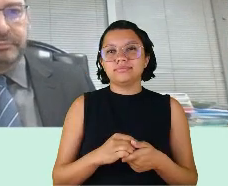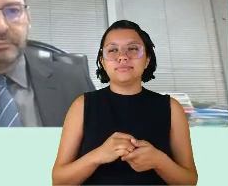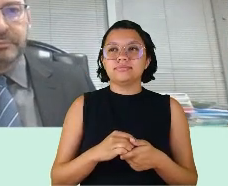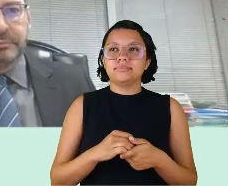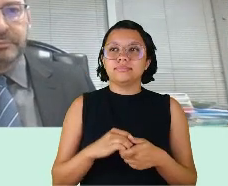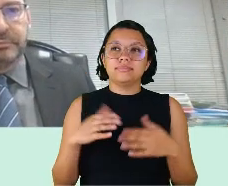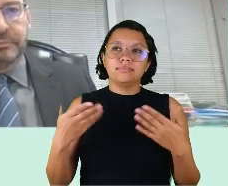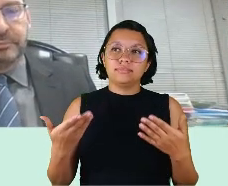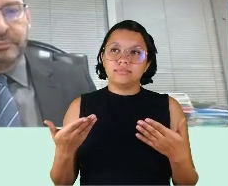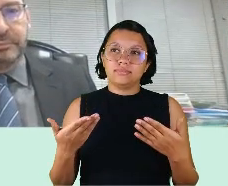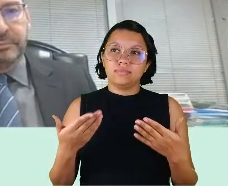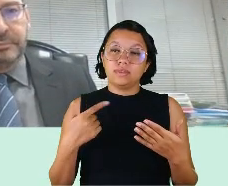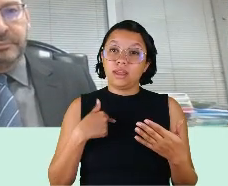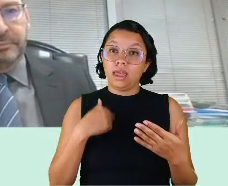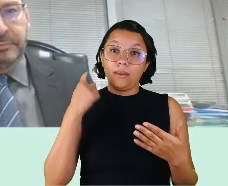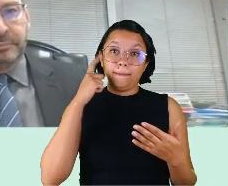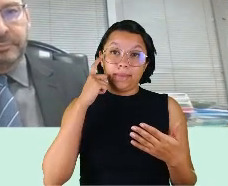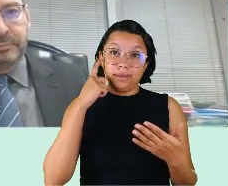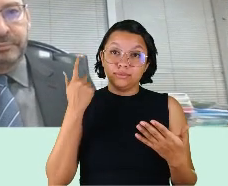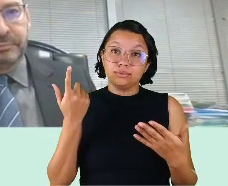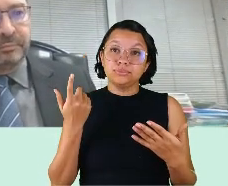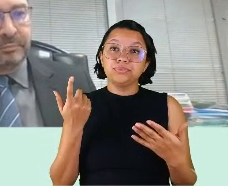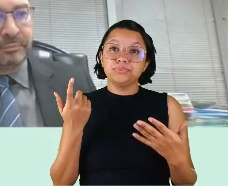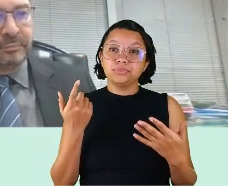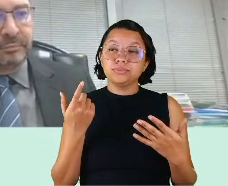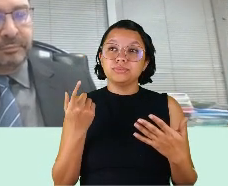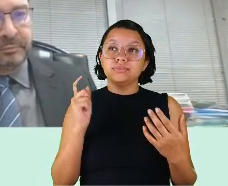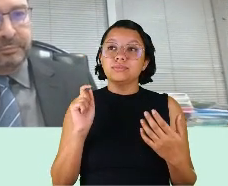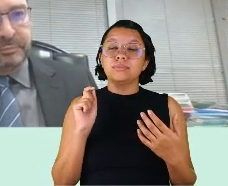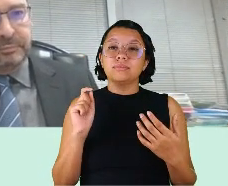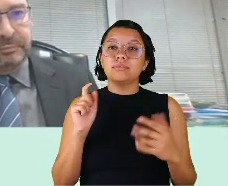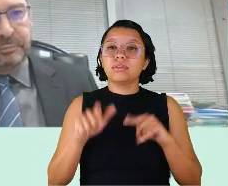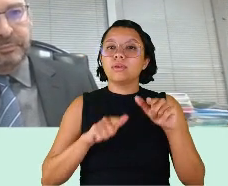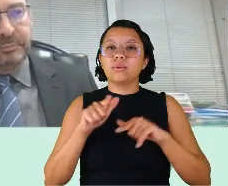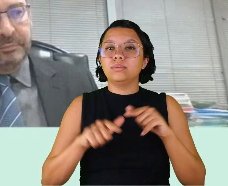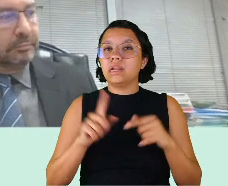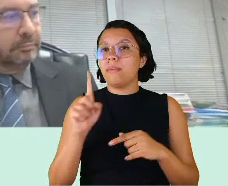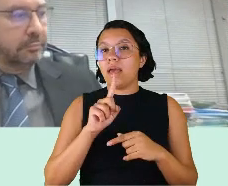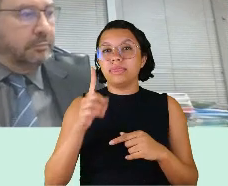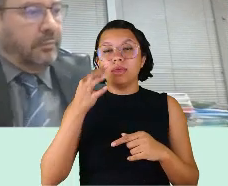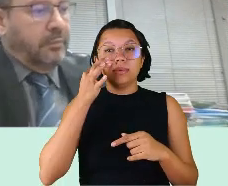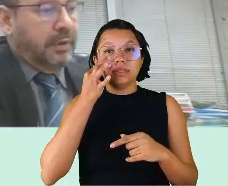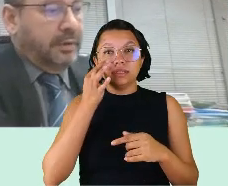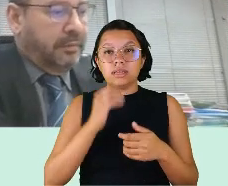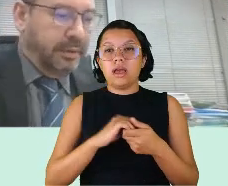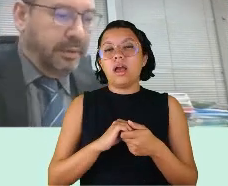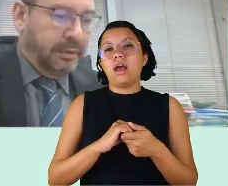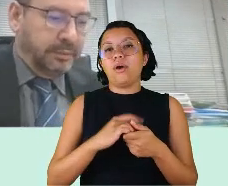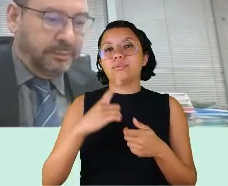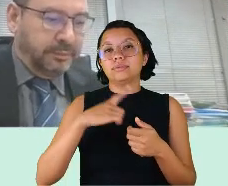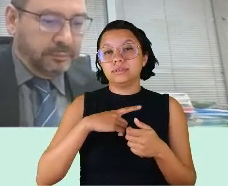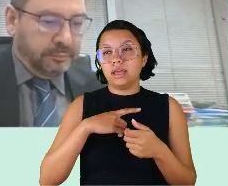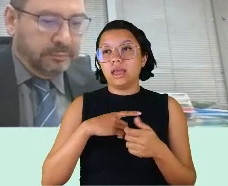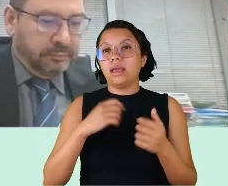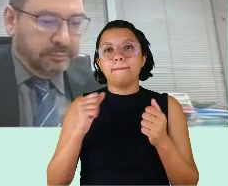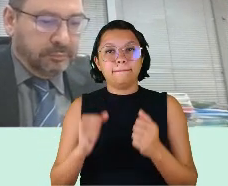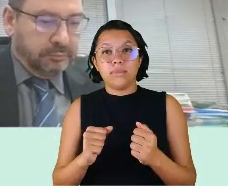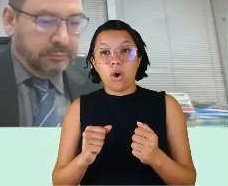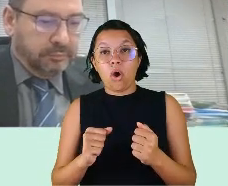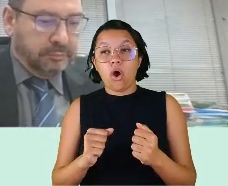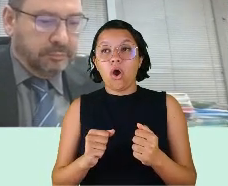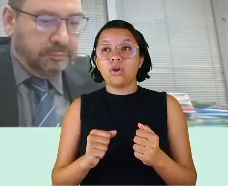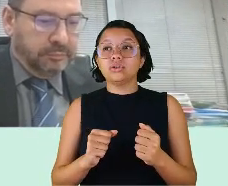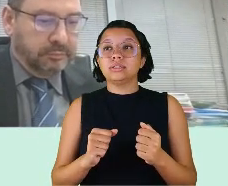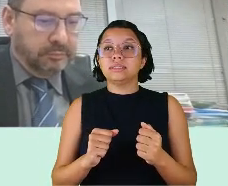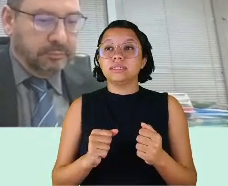Então, eu penso, né, que o trabalho não presencial pode